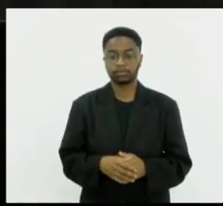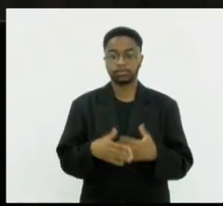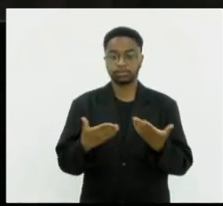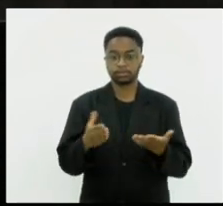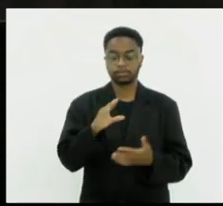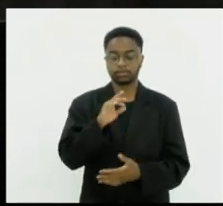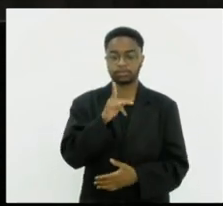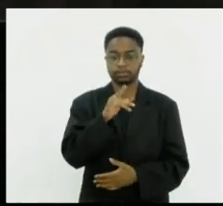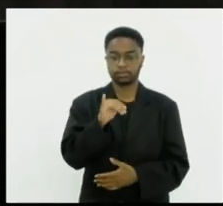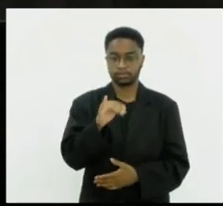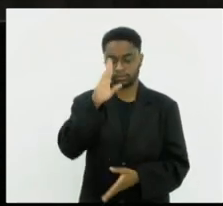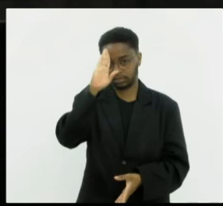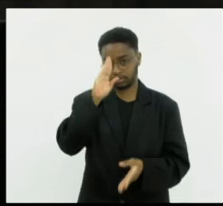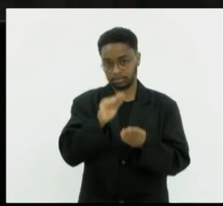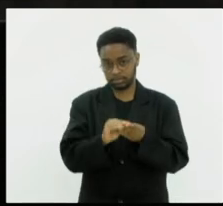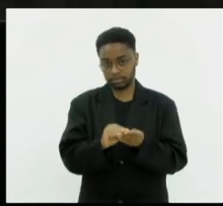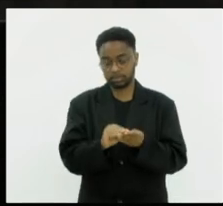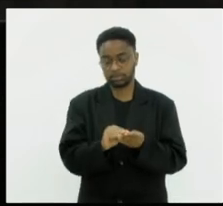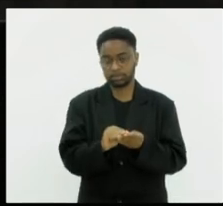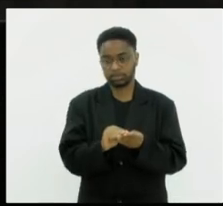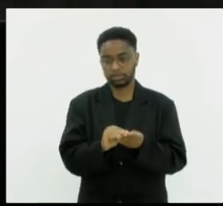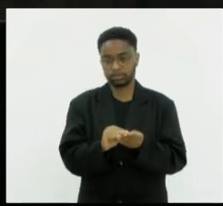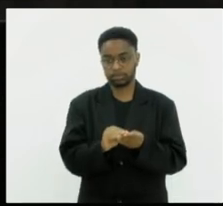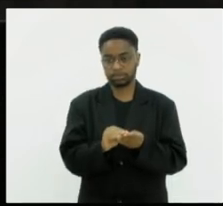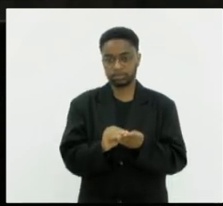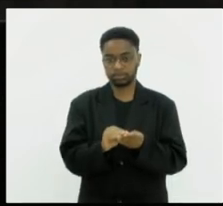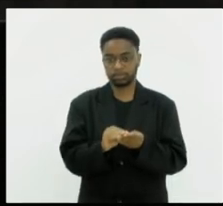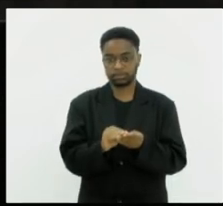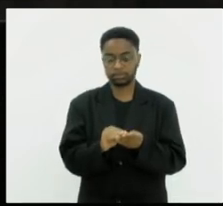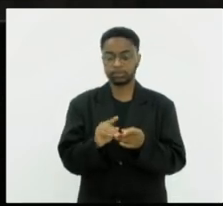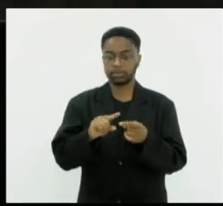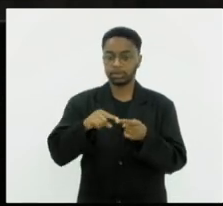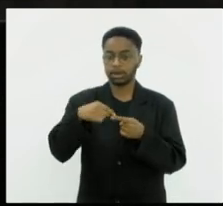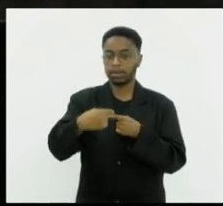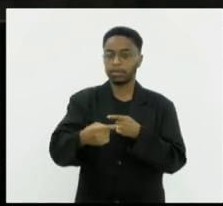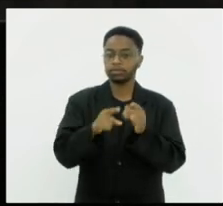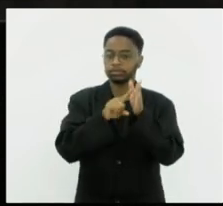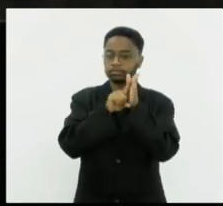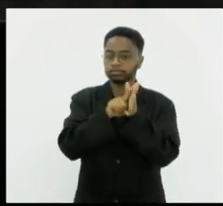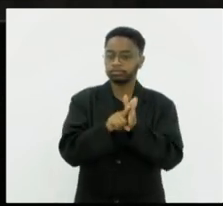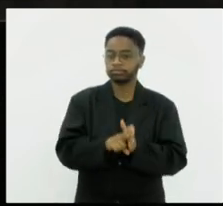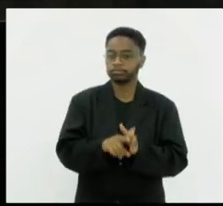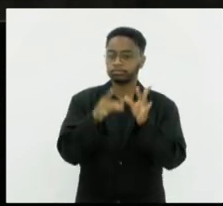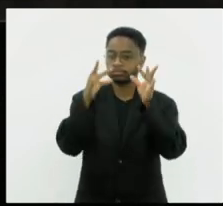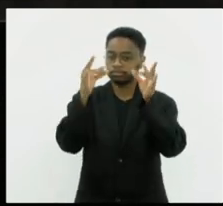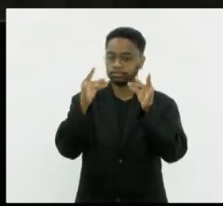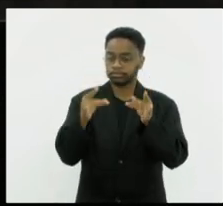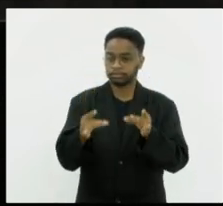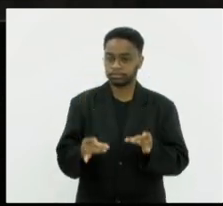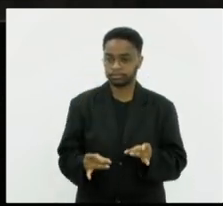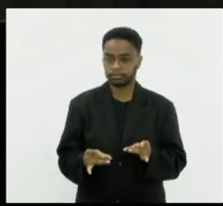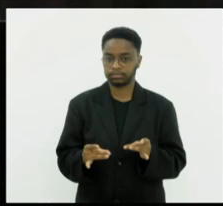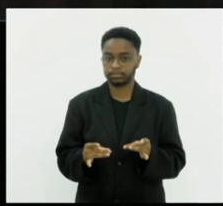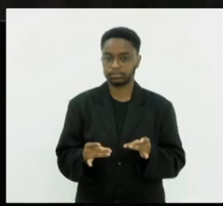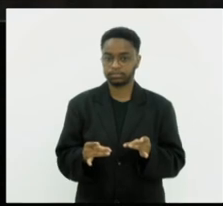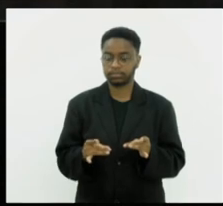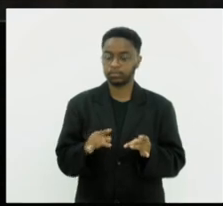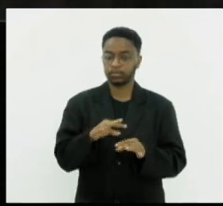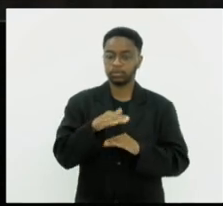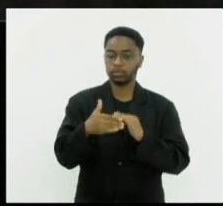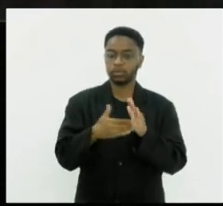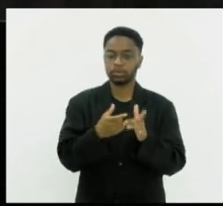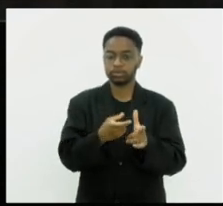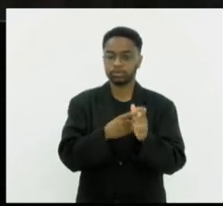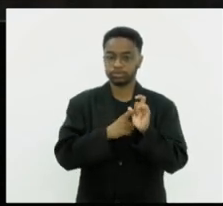CPI concluiu, depois de examinar exaustivamente toda a dívida do